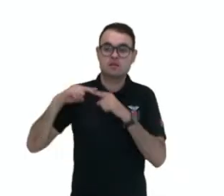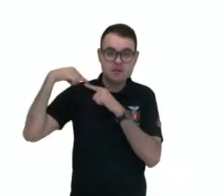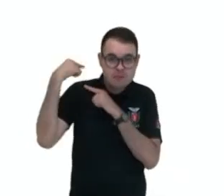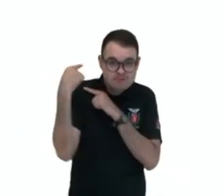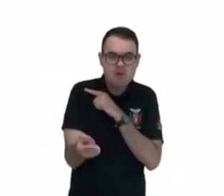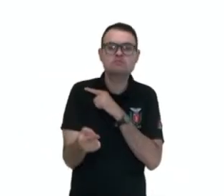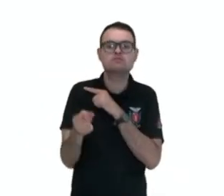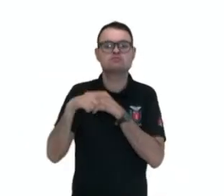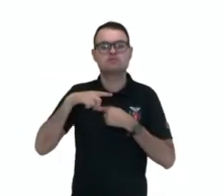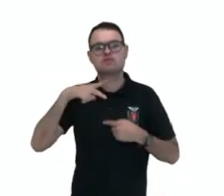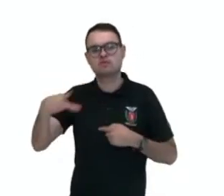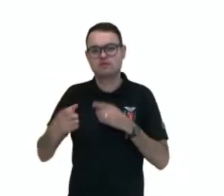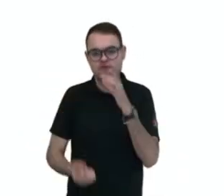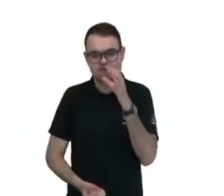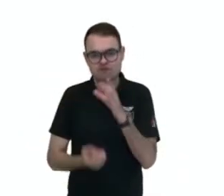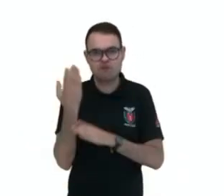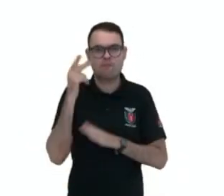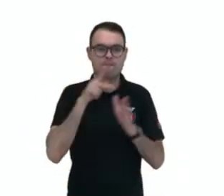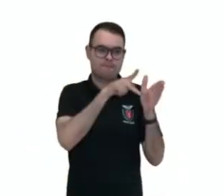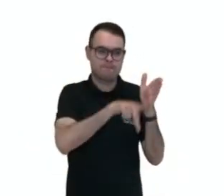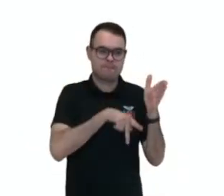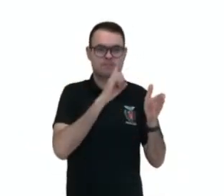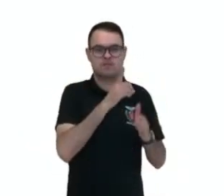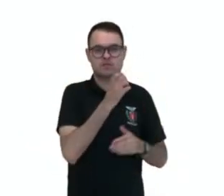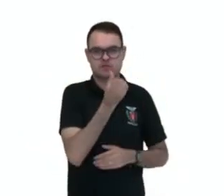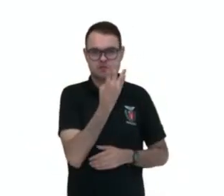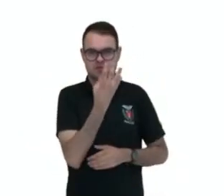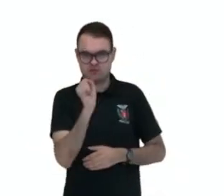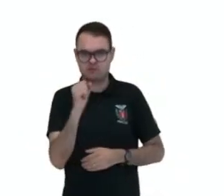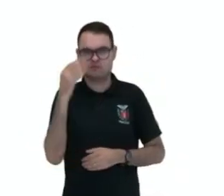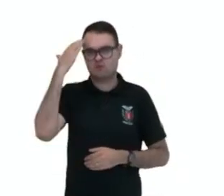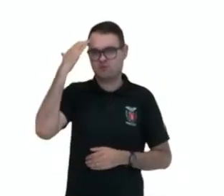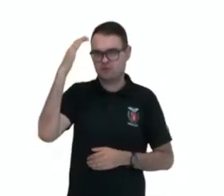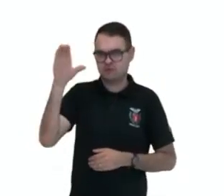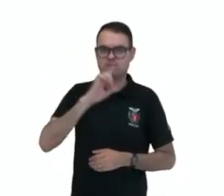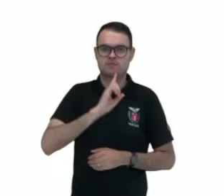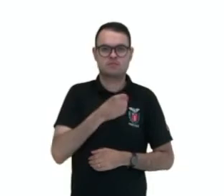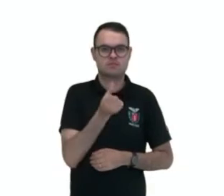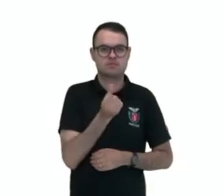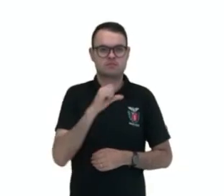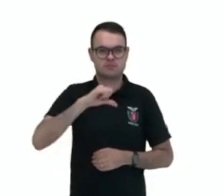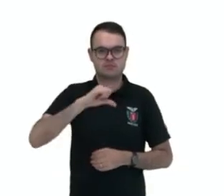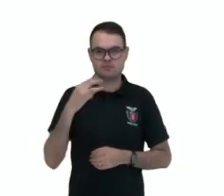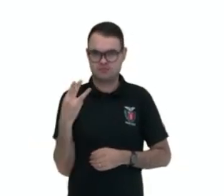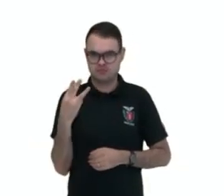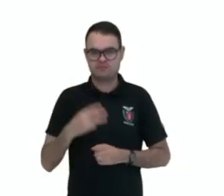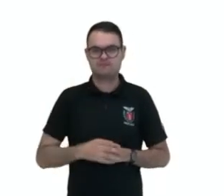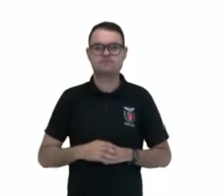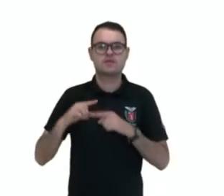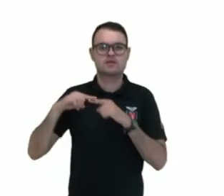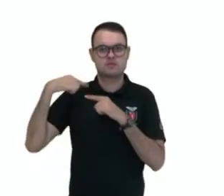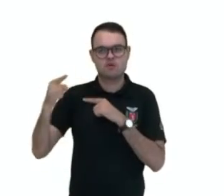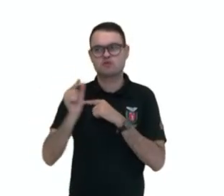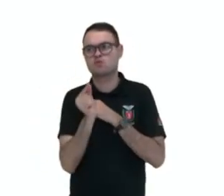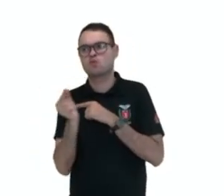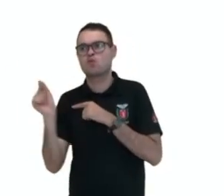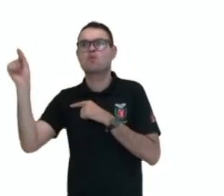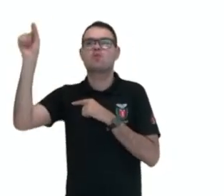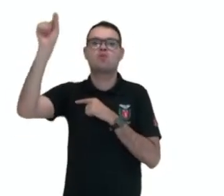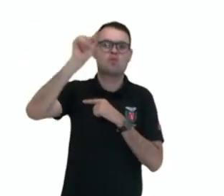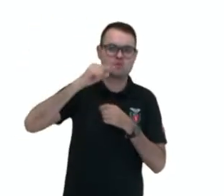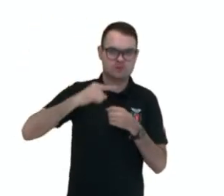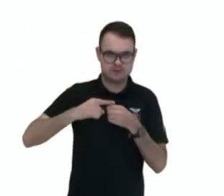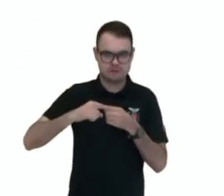fundaram Paranaguá, 1648, Curitiba, 1693 e depois outras